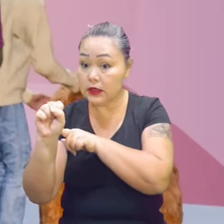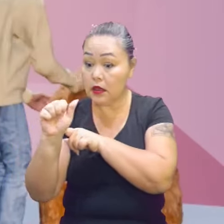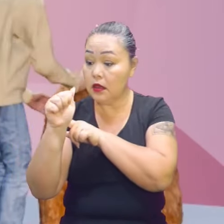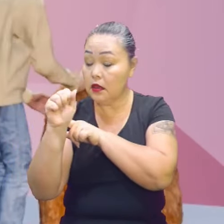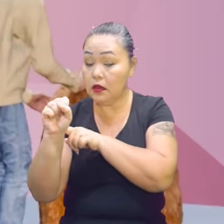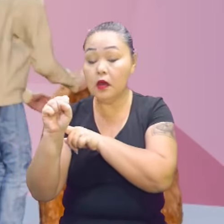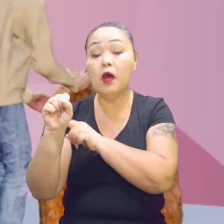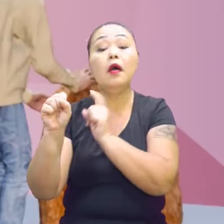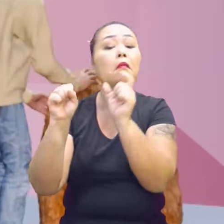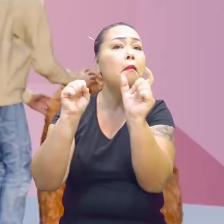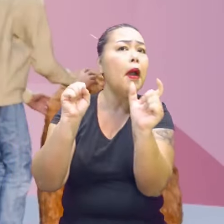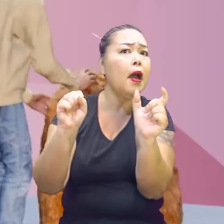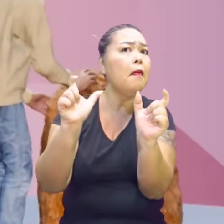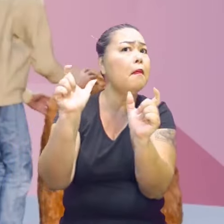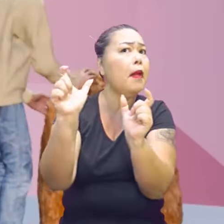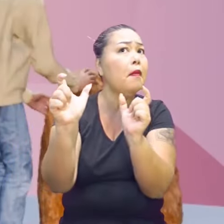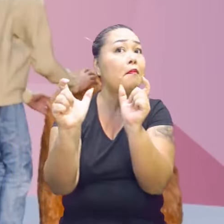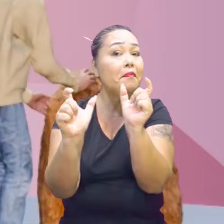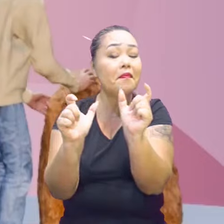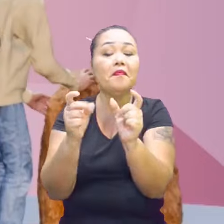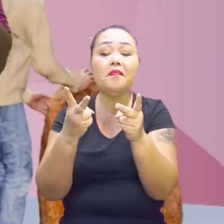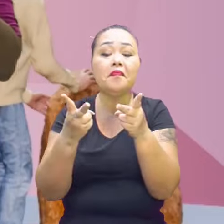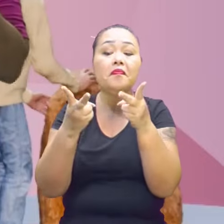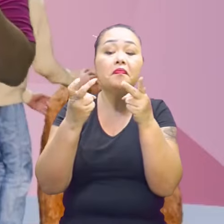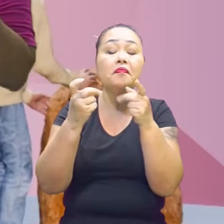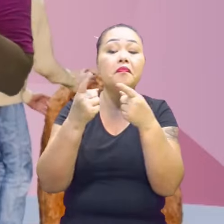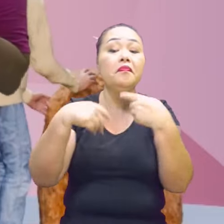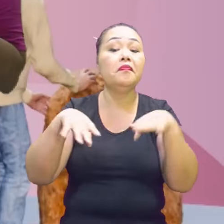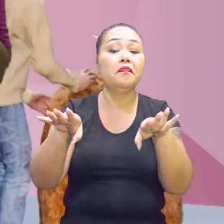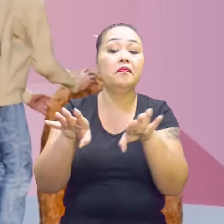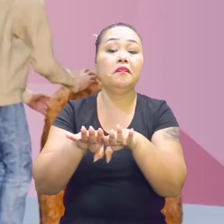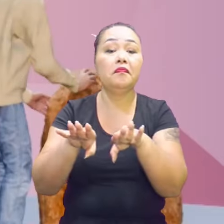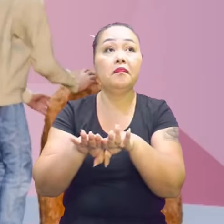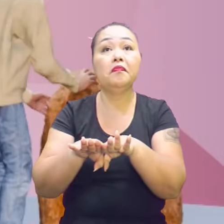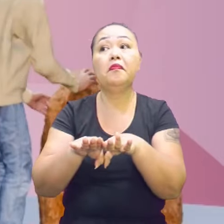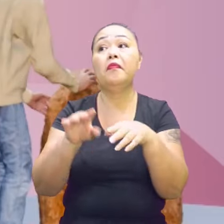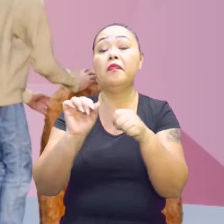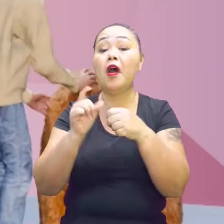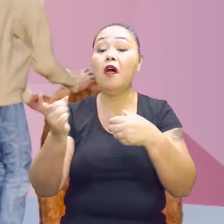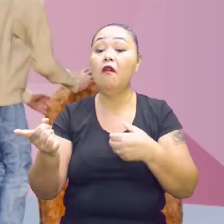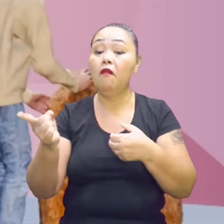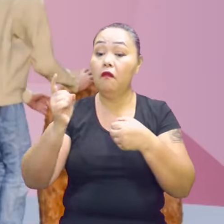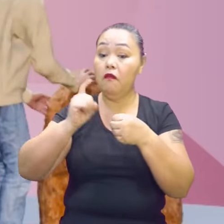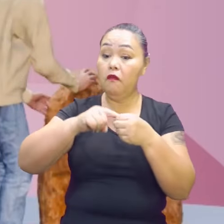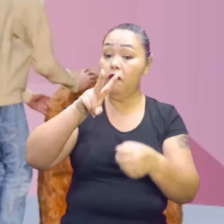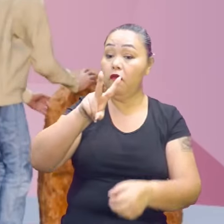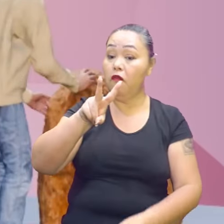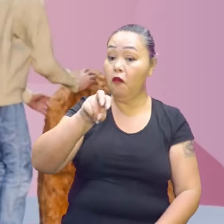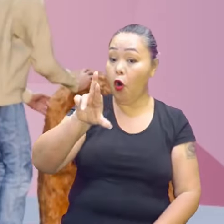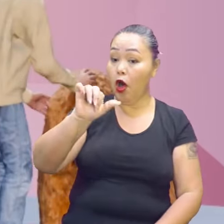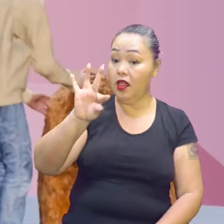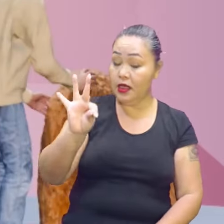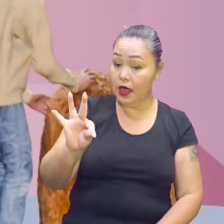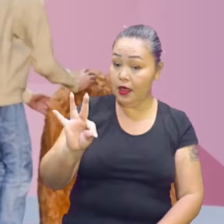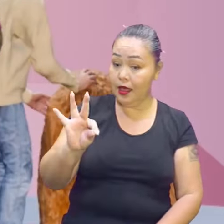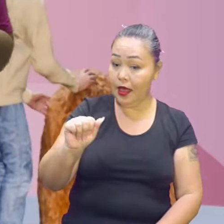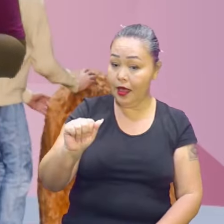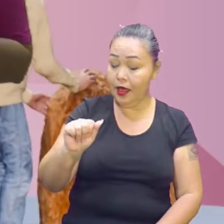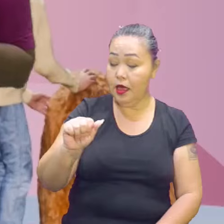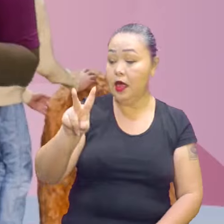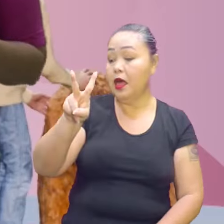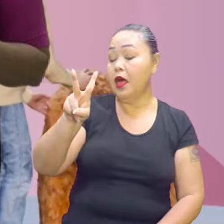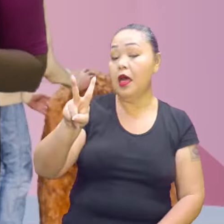outras palavras, né, que vocês perceberam? Ali nós temos a palavra vorta. E aí você vai lembrar, né, da questão